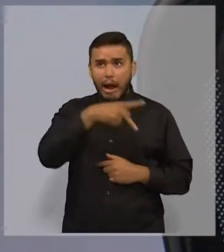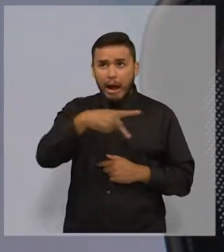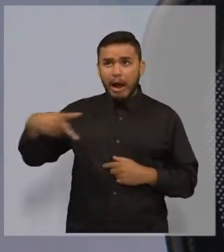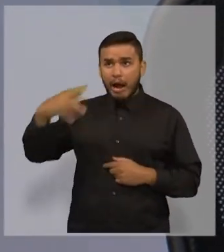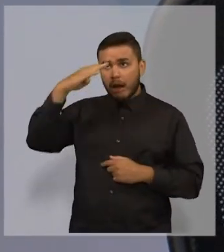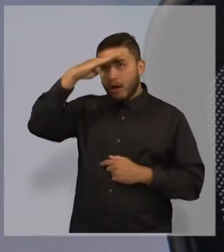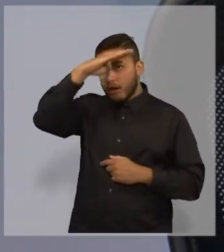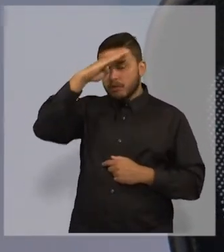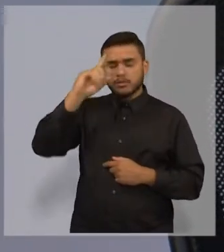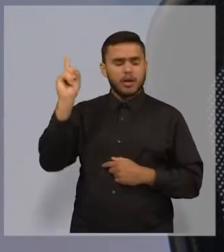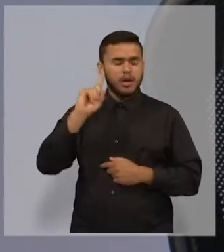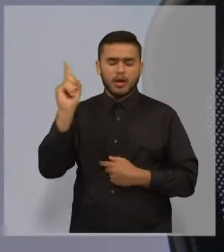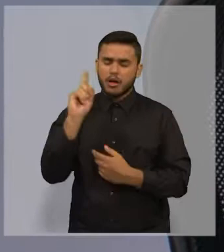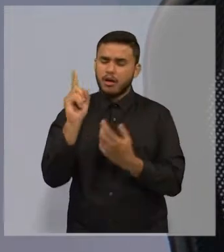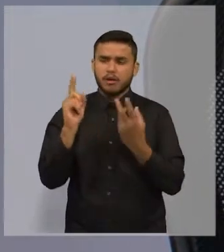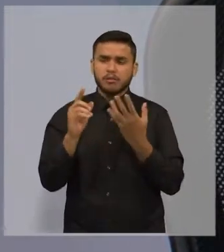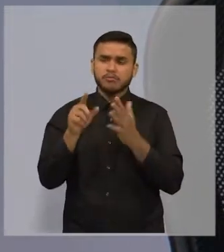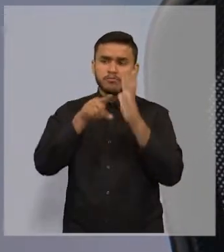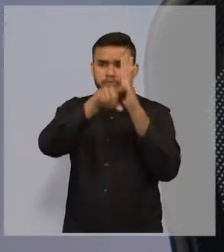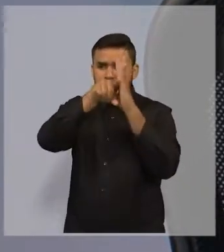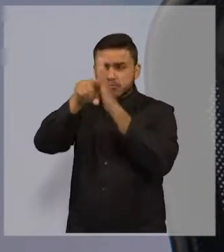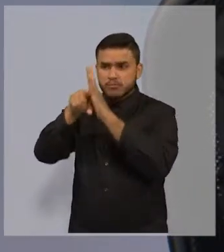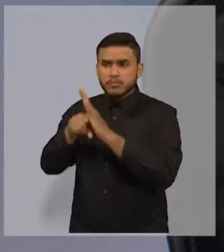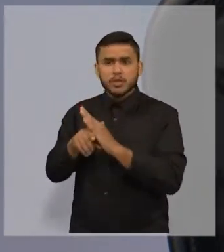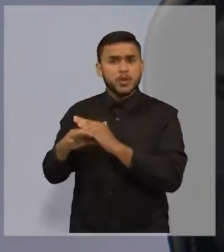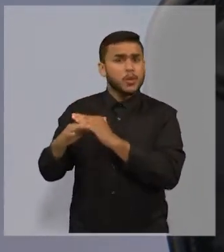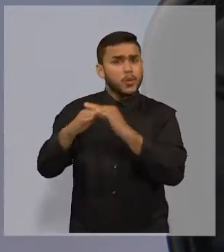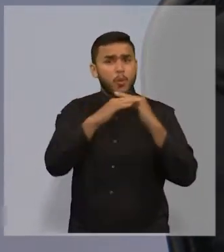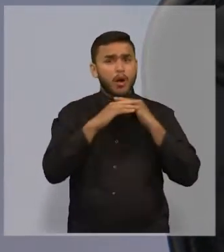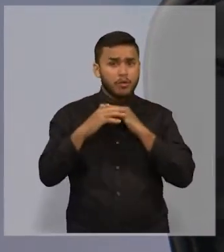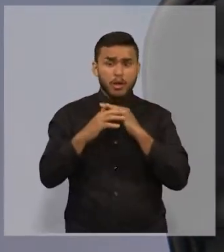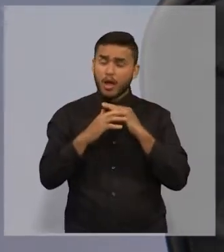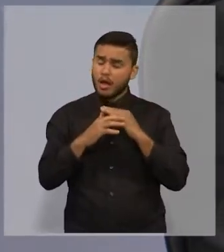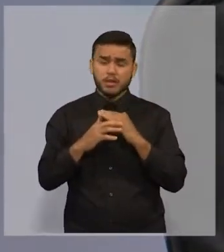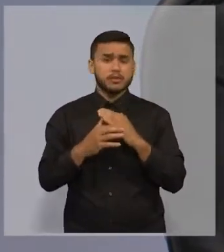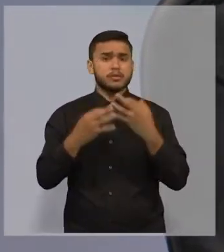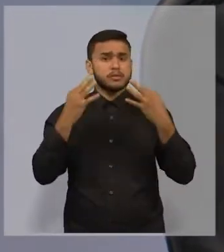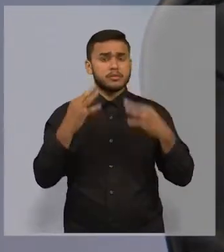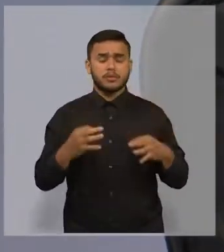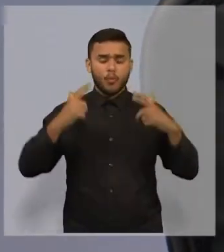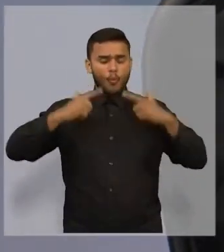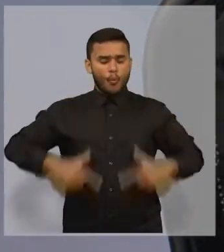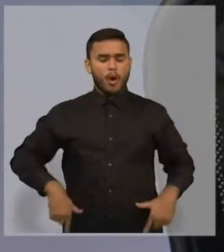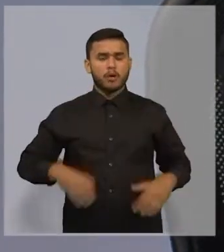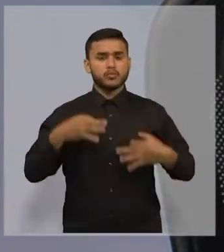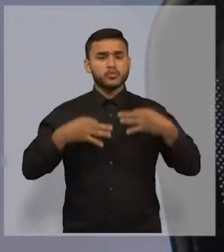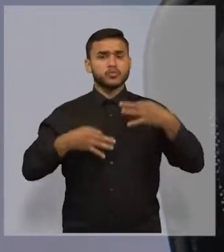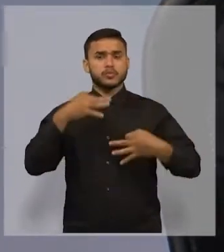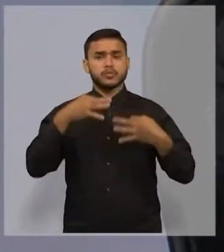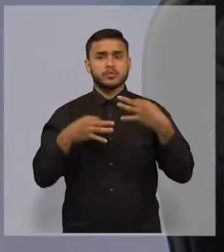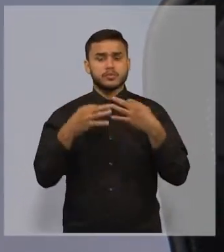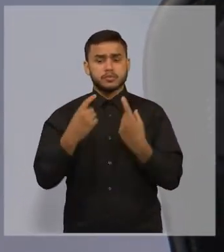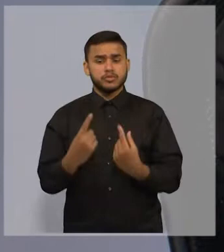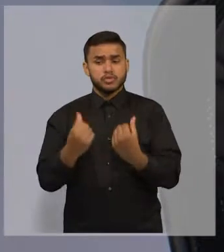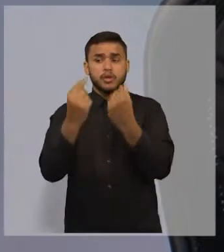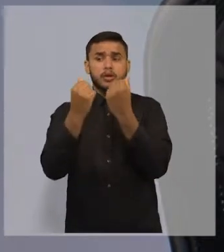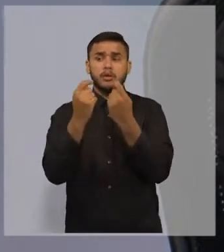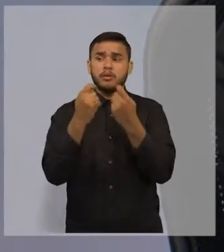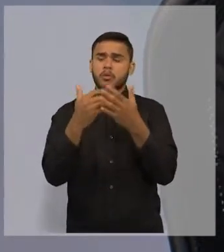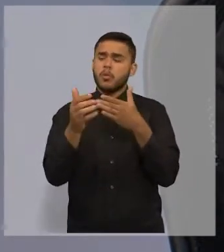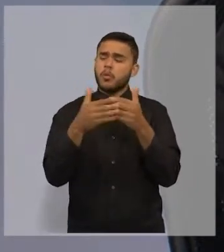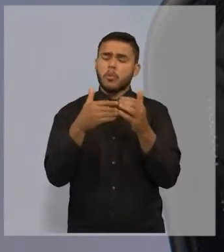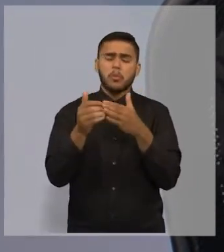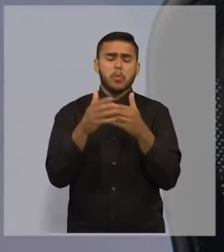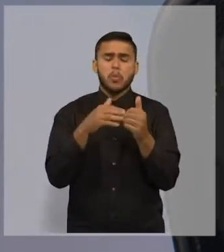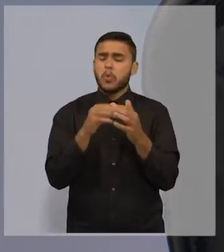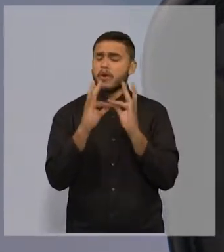da impessoalidade. Nenhuma nação cresce, se desenvolve e assegura a igualdade se não cumprir o princípio da